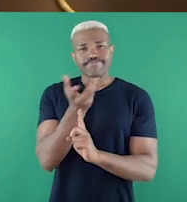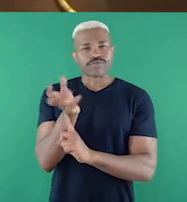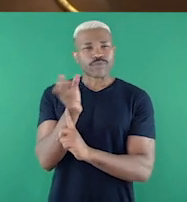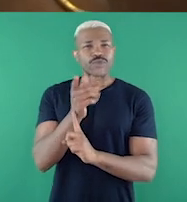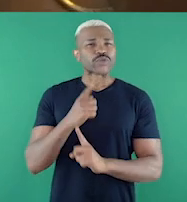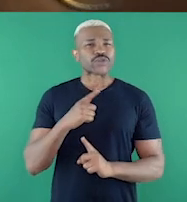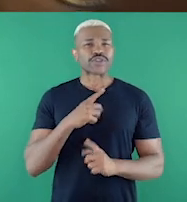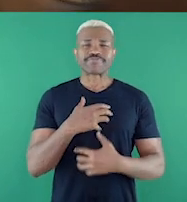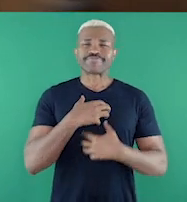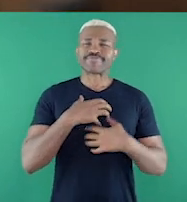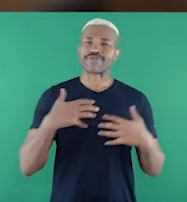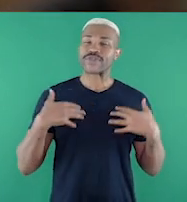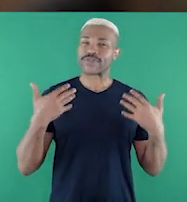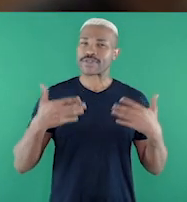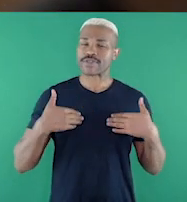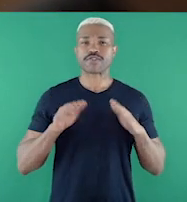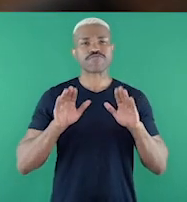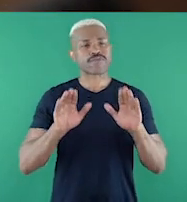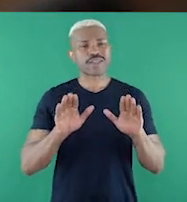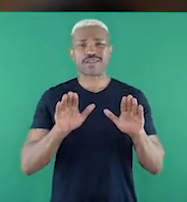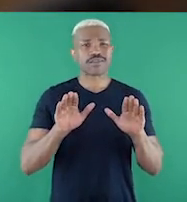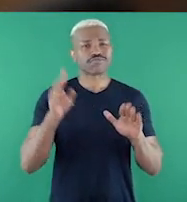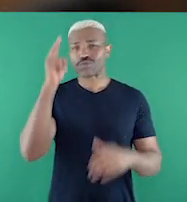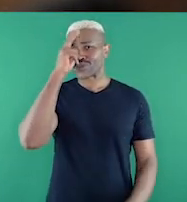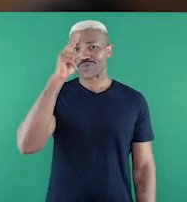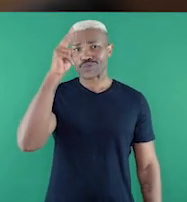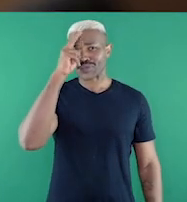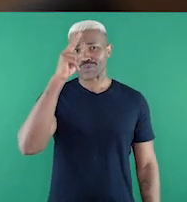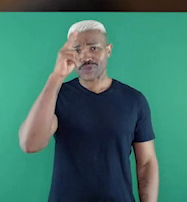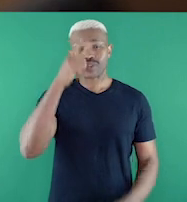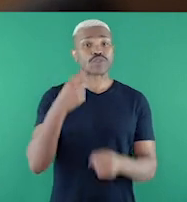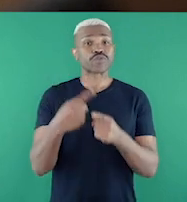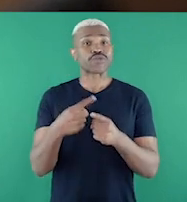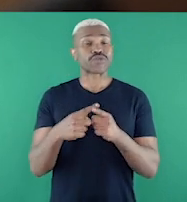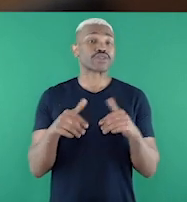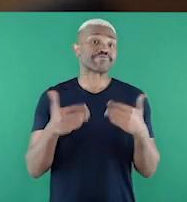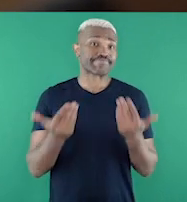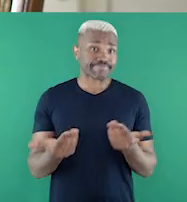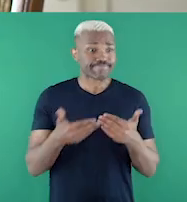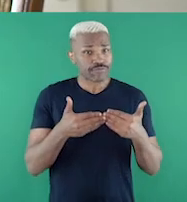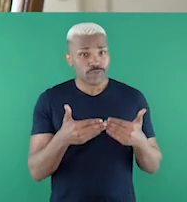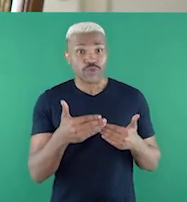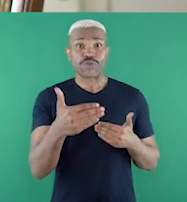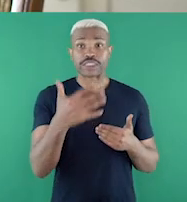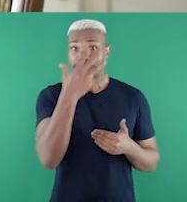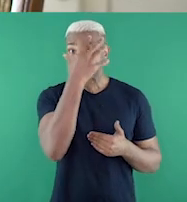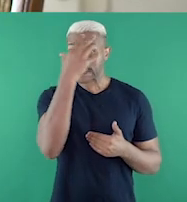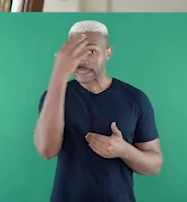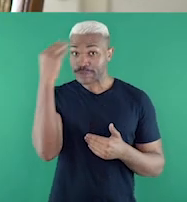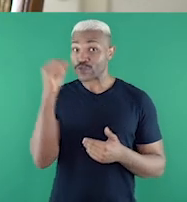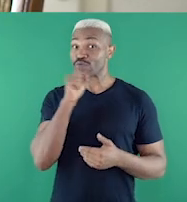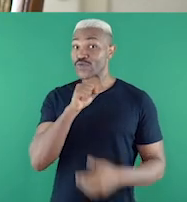enorme alegria, mas nunca lembrava o porquê. E a partir desse esquecimento da